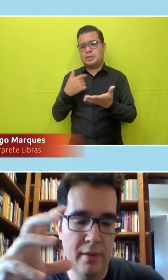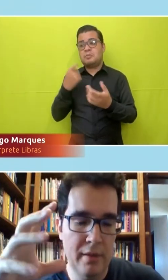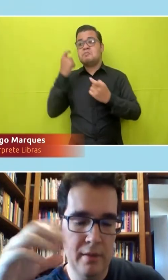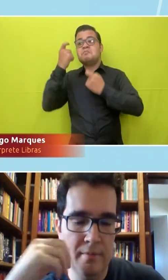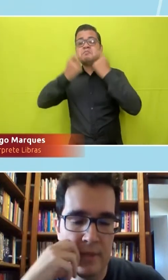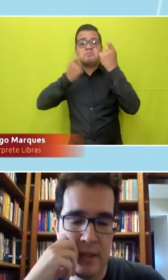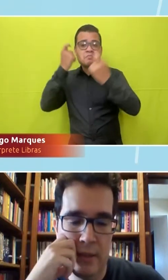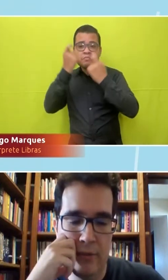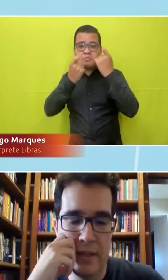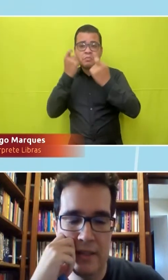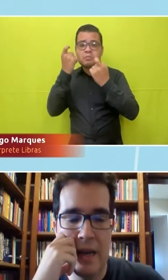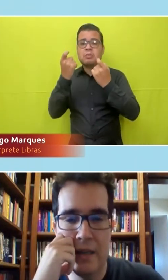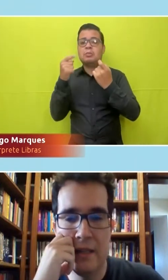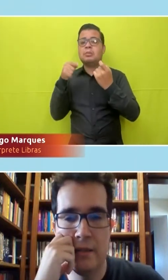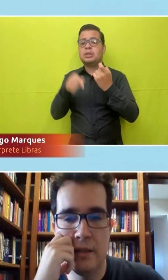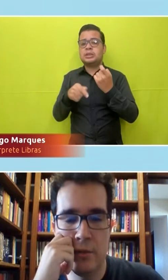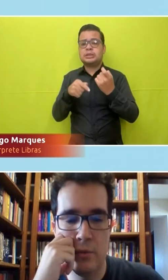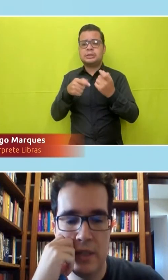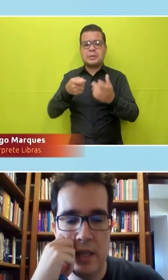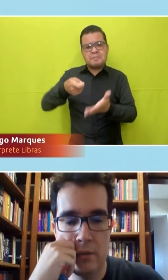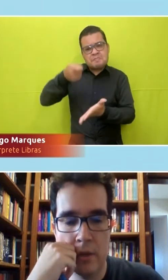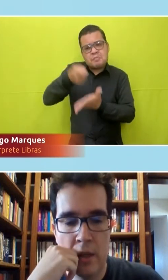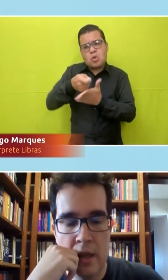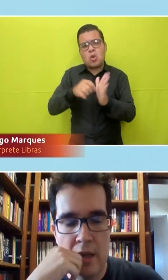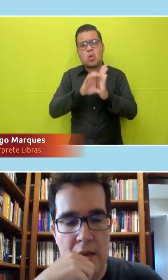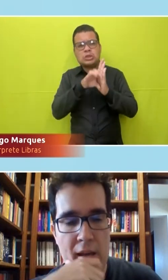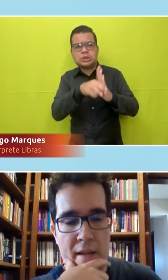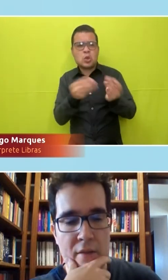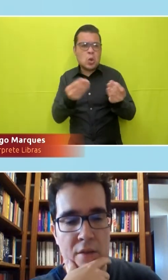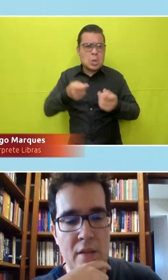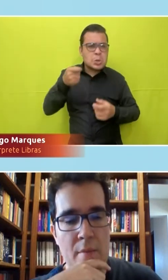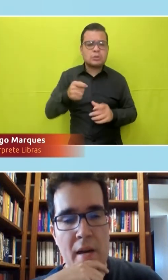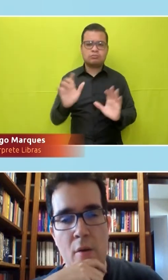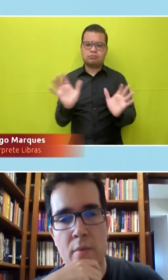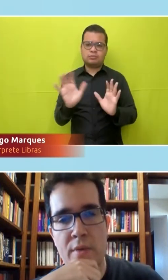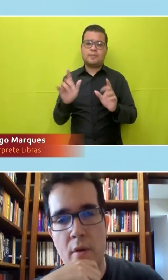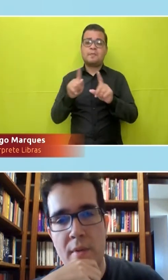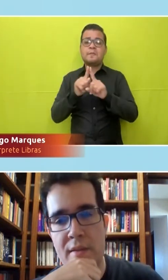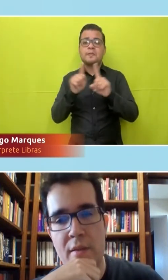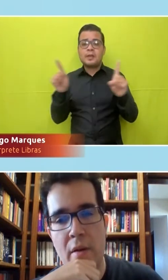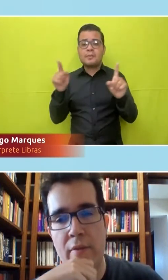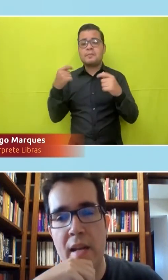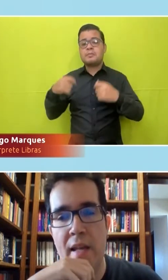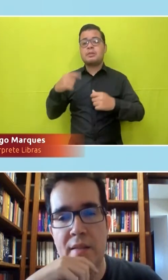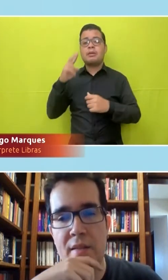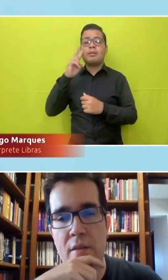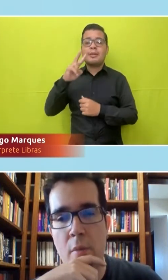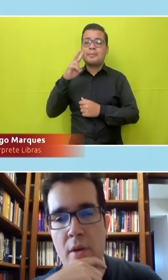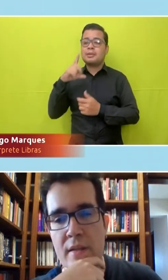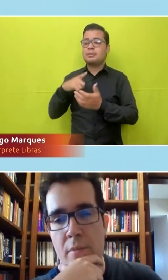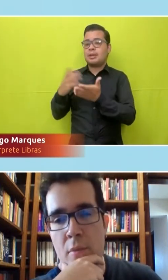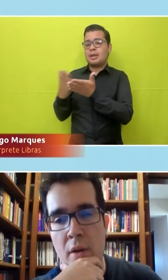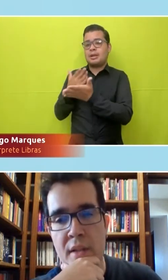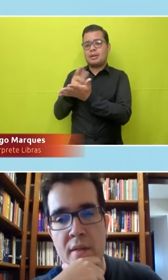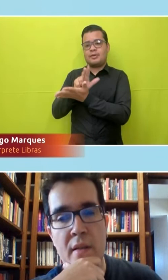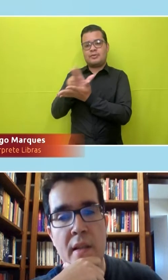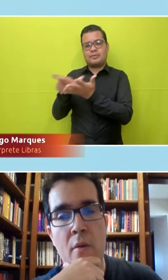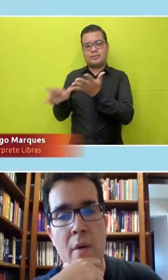preocupação em fixar, né, esse conceito, é só a gente lembrar em algumas obras que são referências, assim, como por